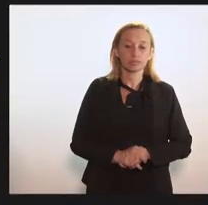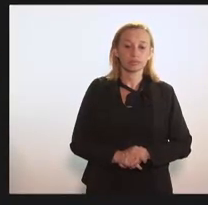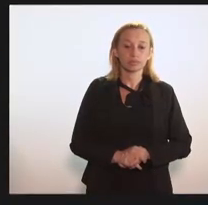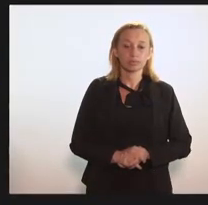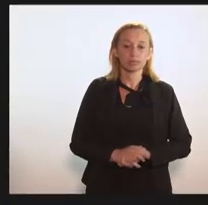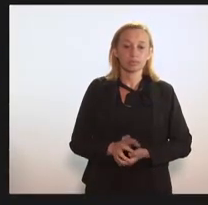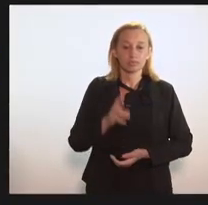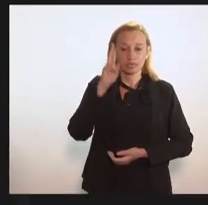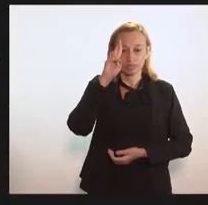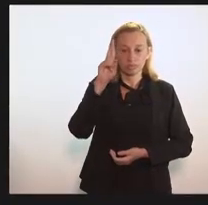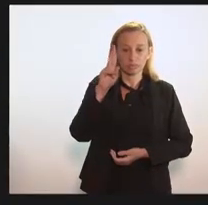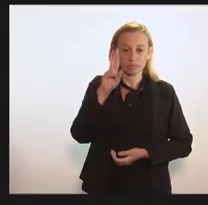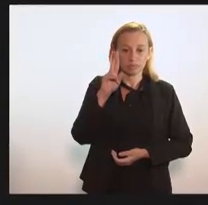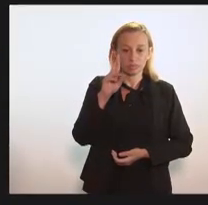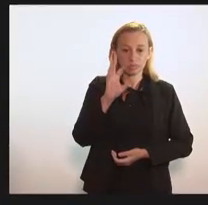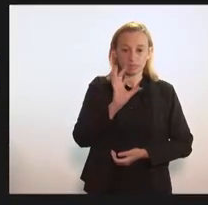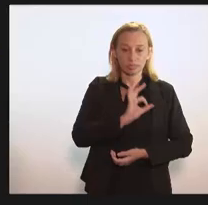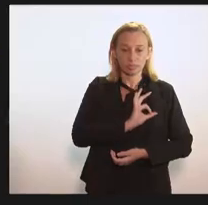Subtenente